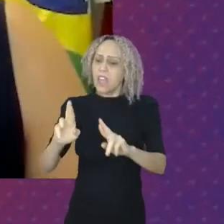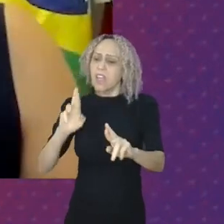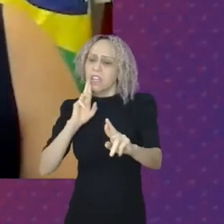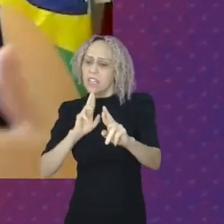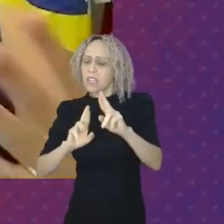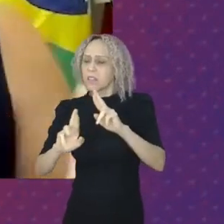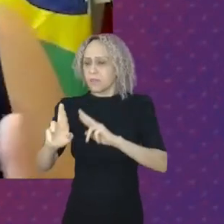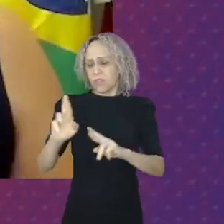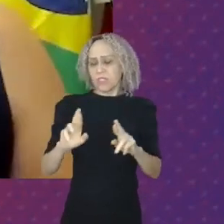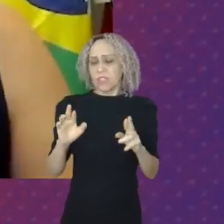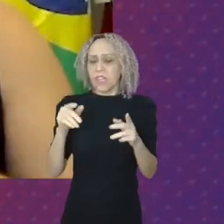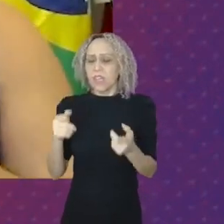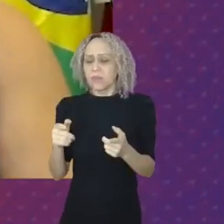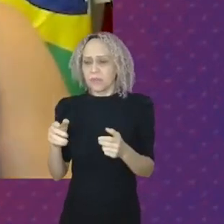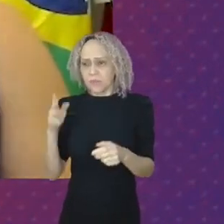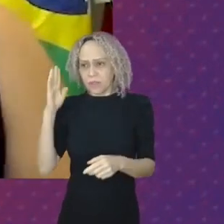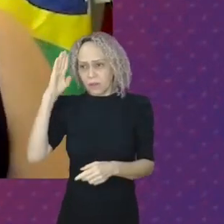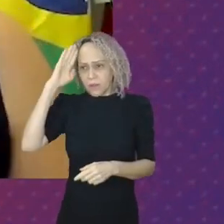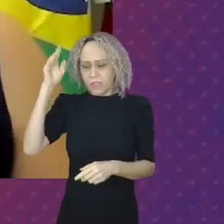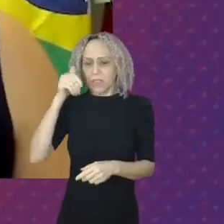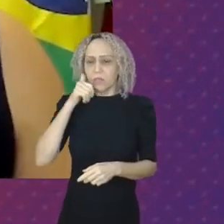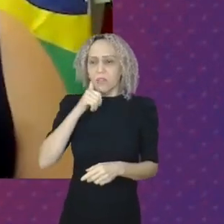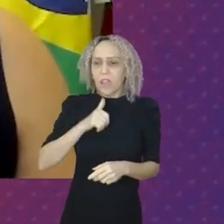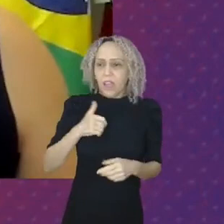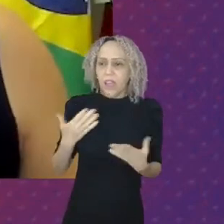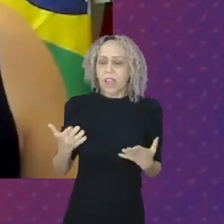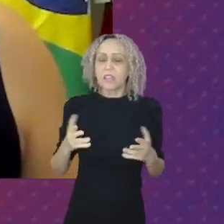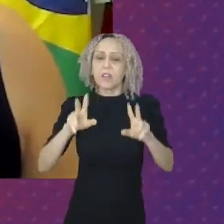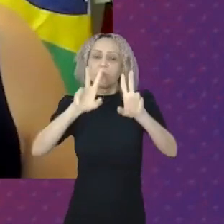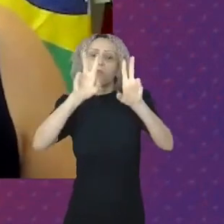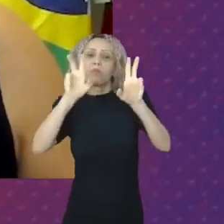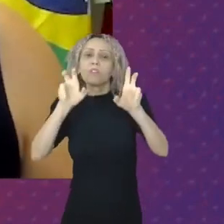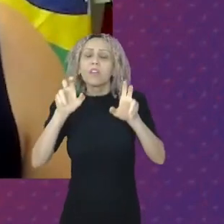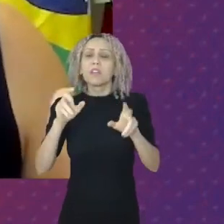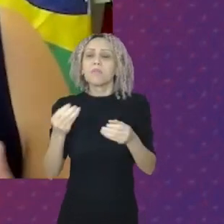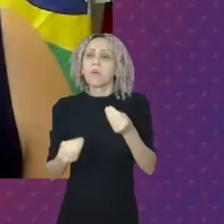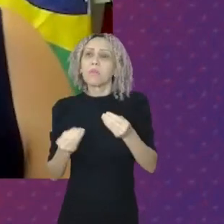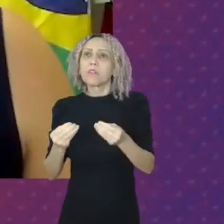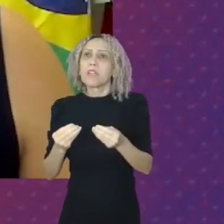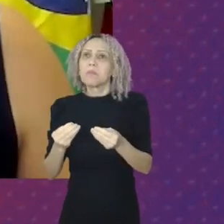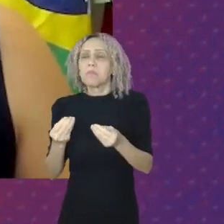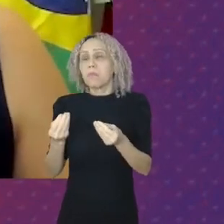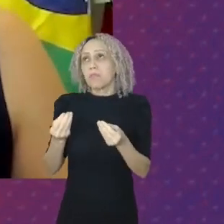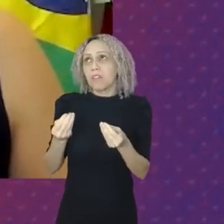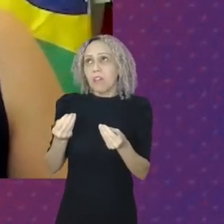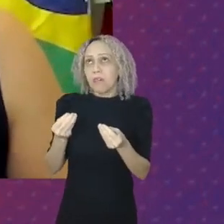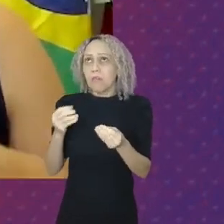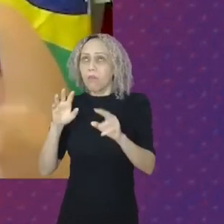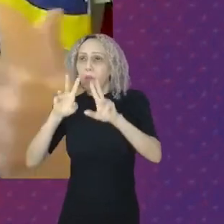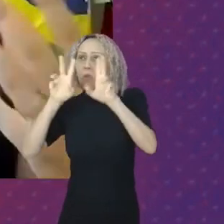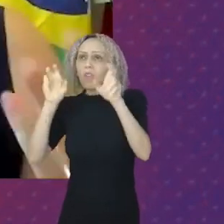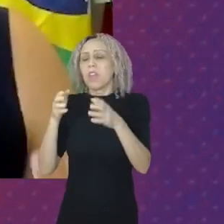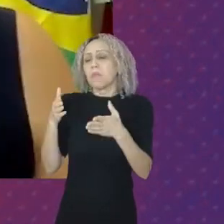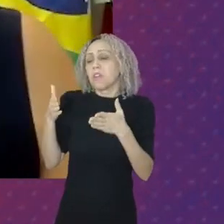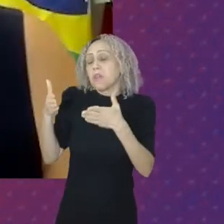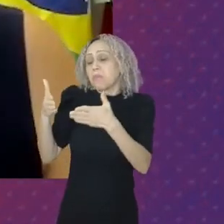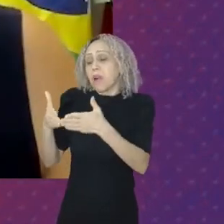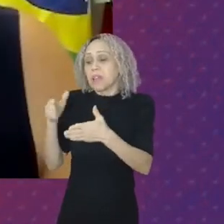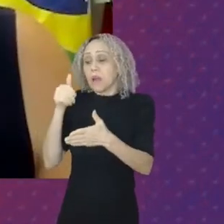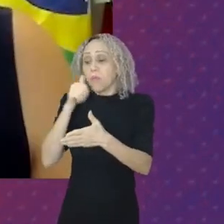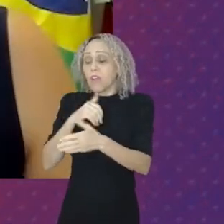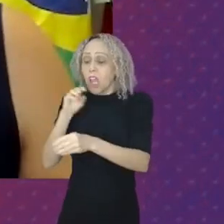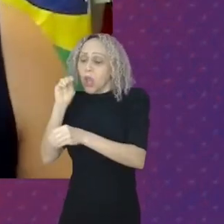mulheres, historicamente também colocados como temas do cuidado, temas de um olhar